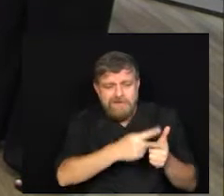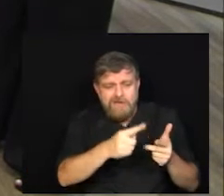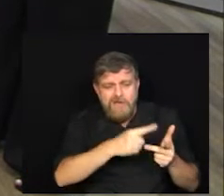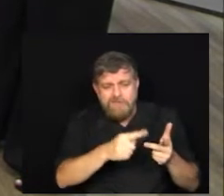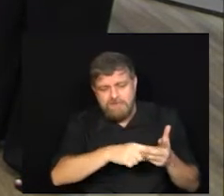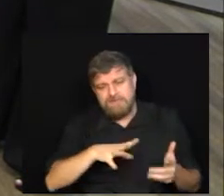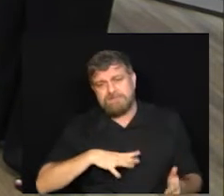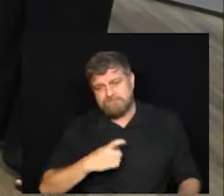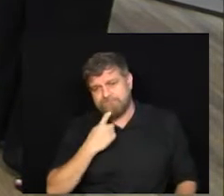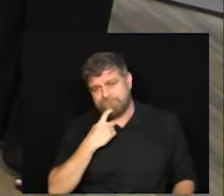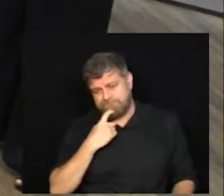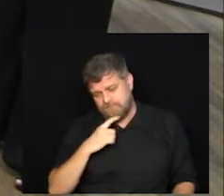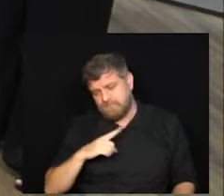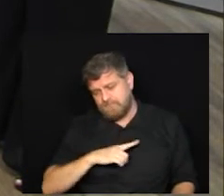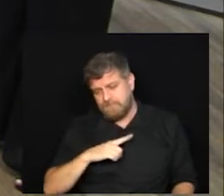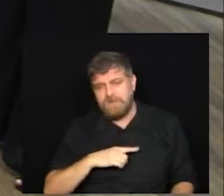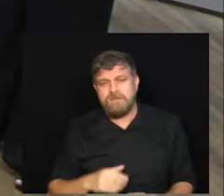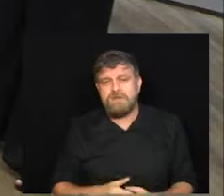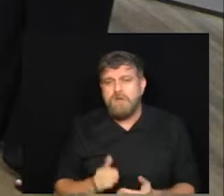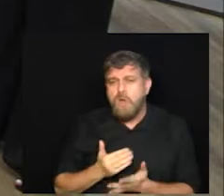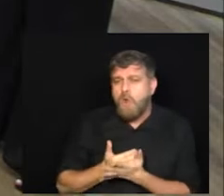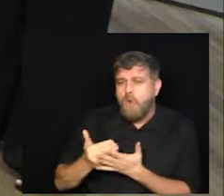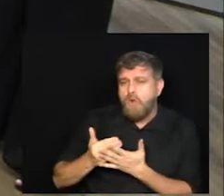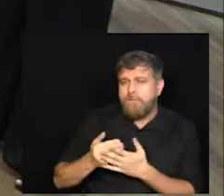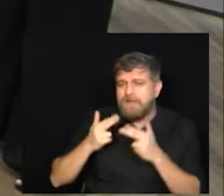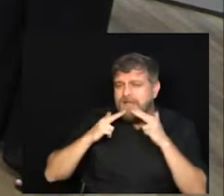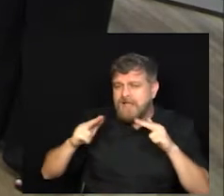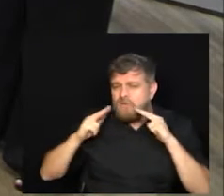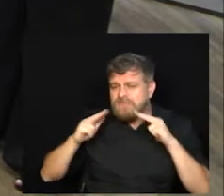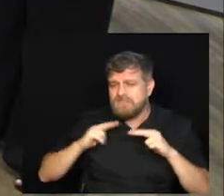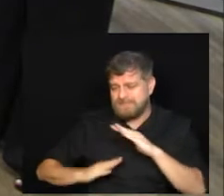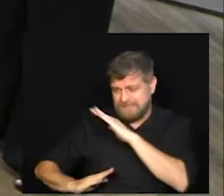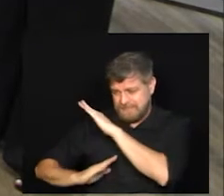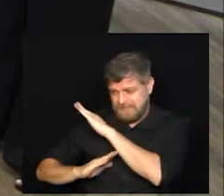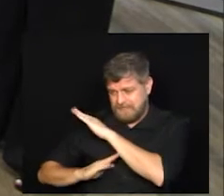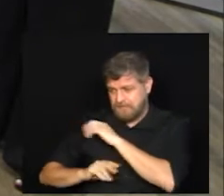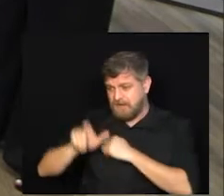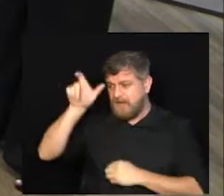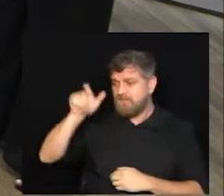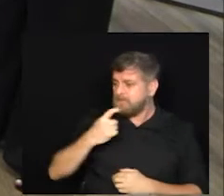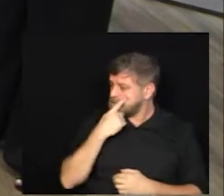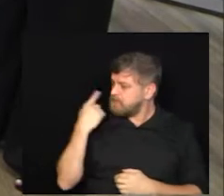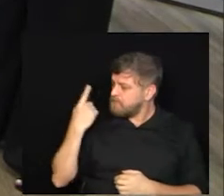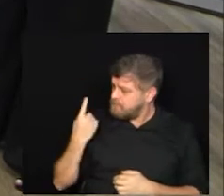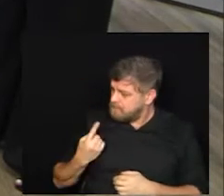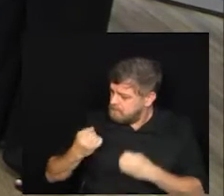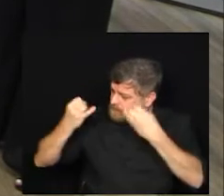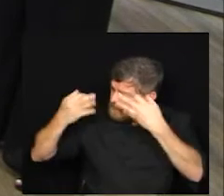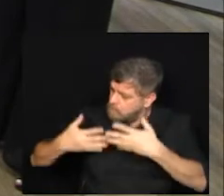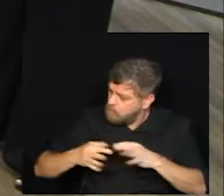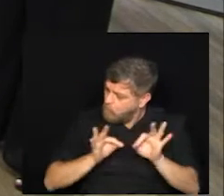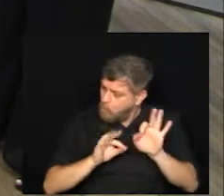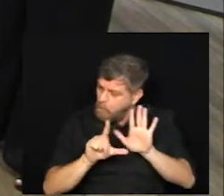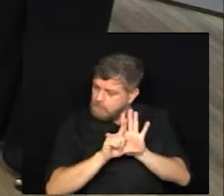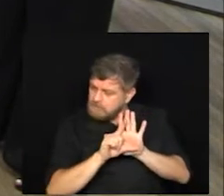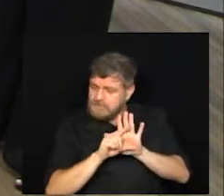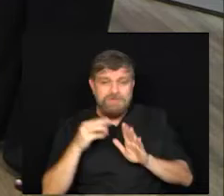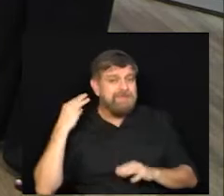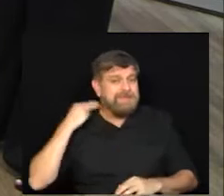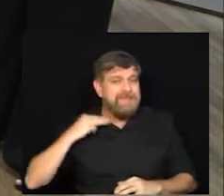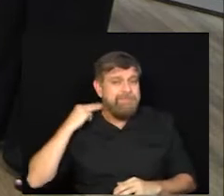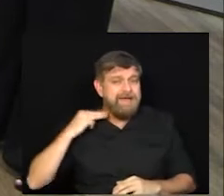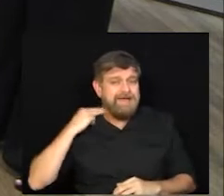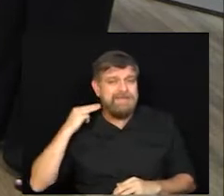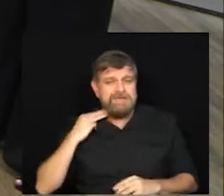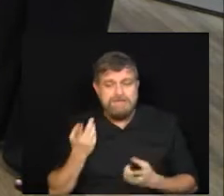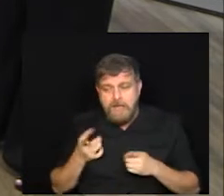nossa cidade. Ô Mina, no início das notícias do Legislativo, você falou sobre aquele projeto da vereadora Mariana Conte